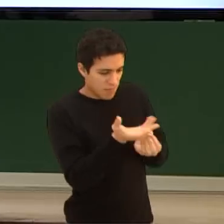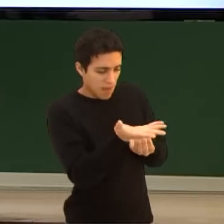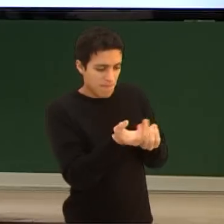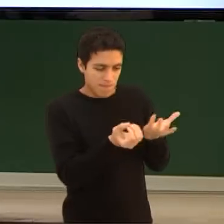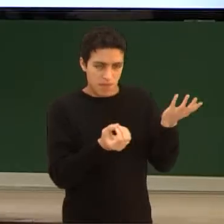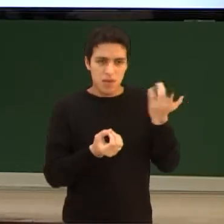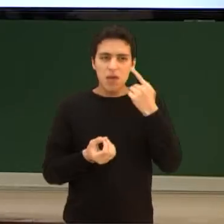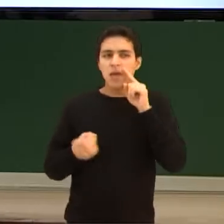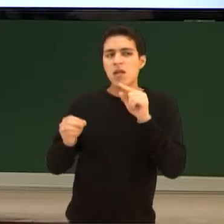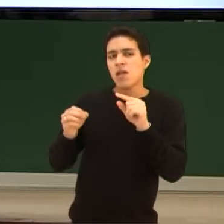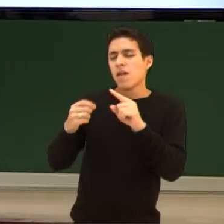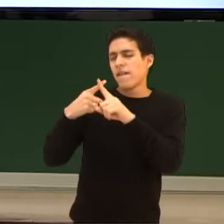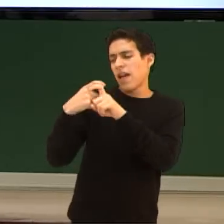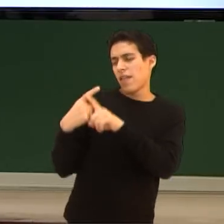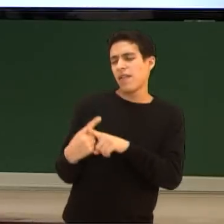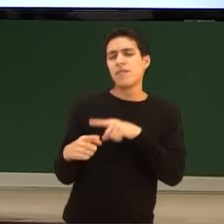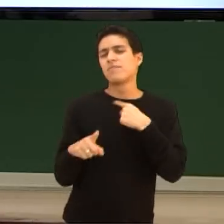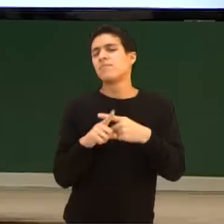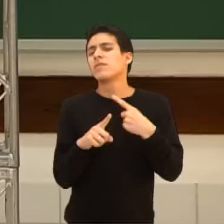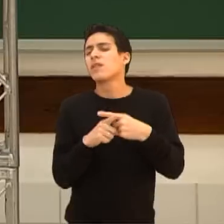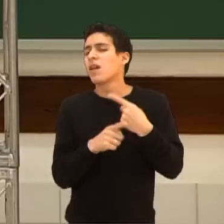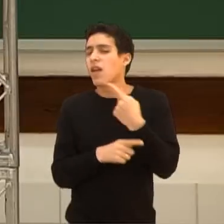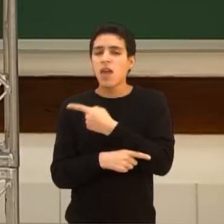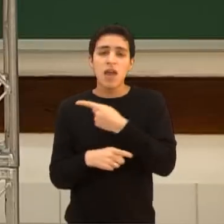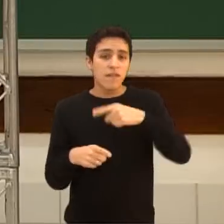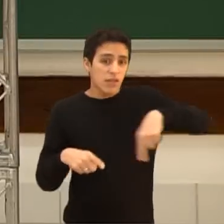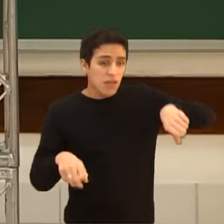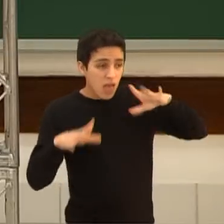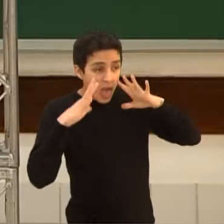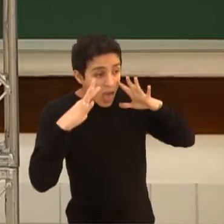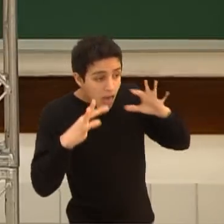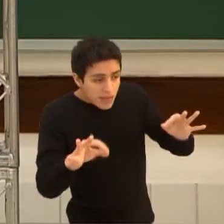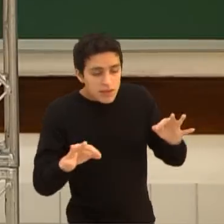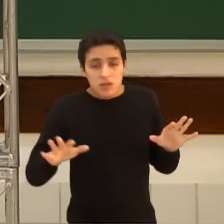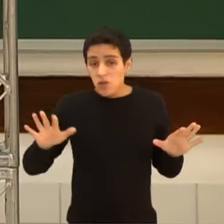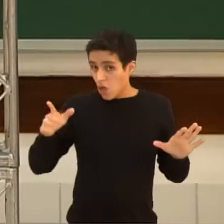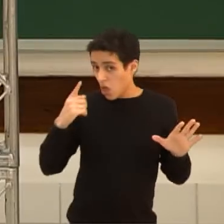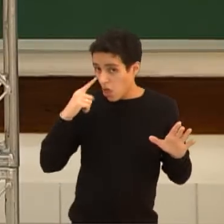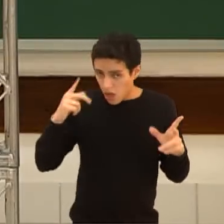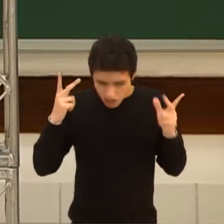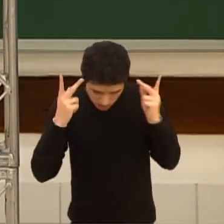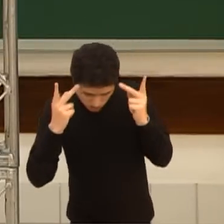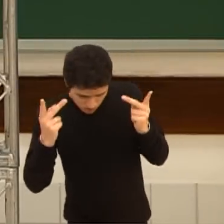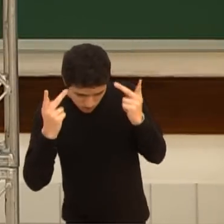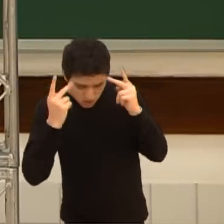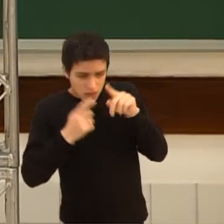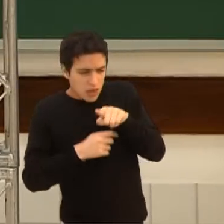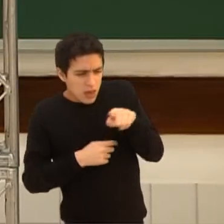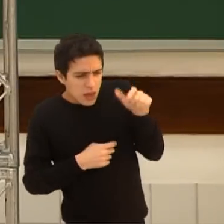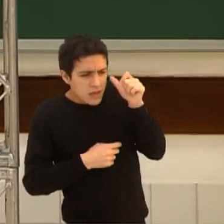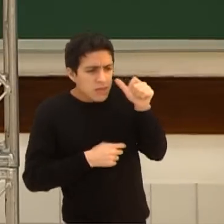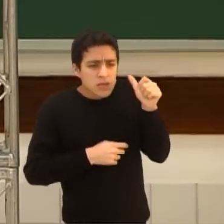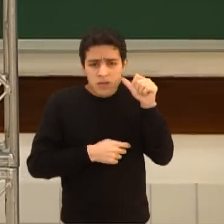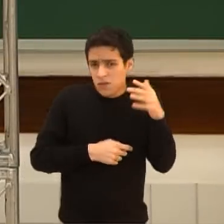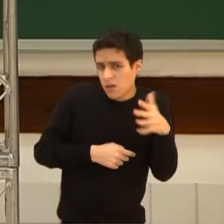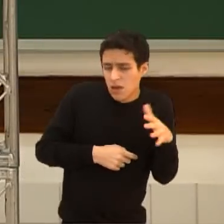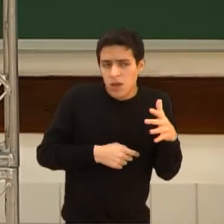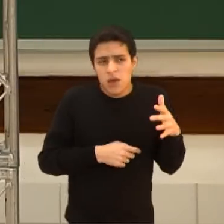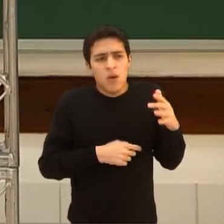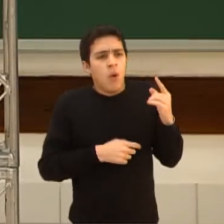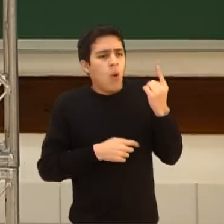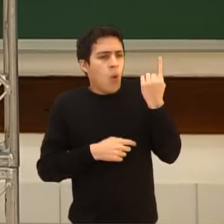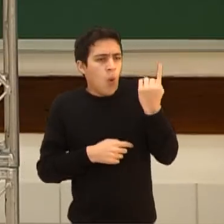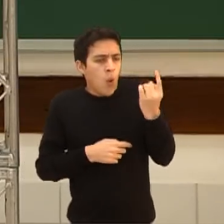um asterisco para te chamar a atenção no seguinte, que normalmente as meninas, as mulheres,